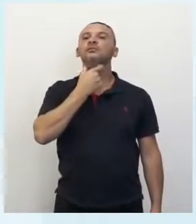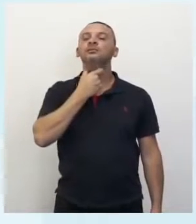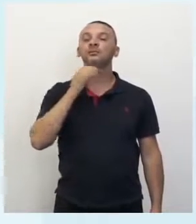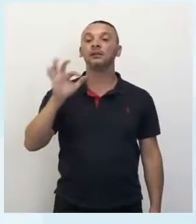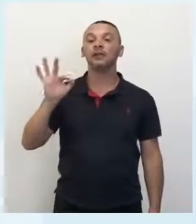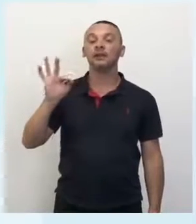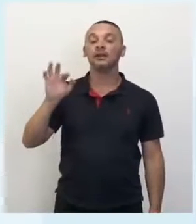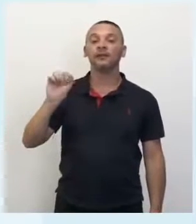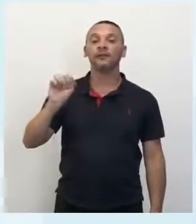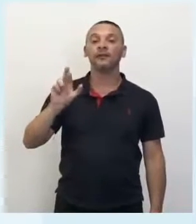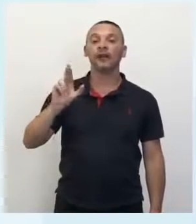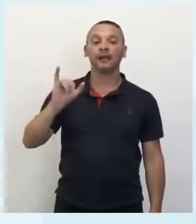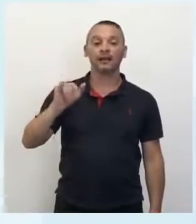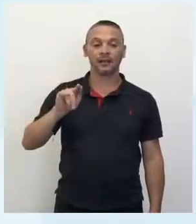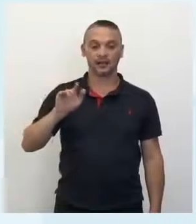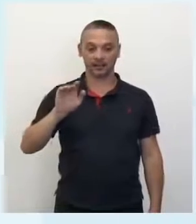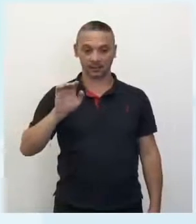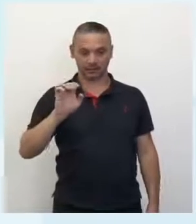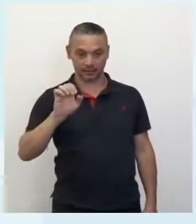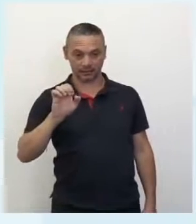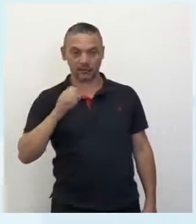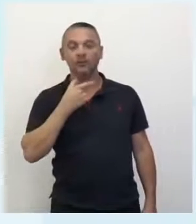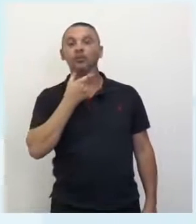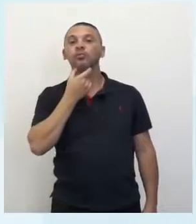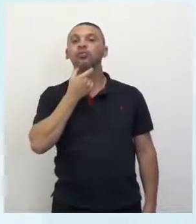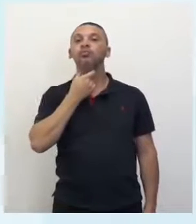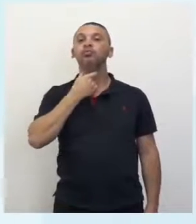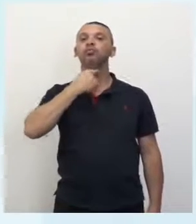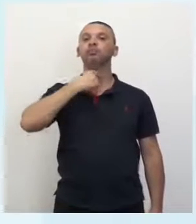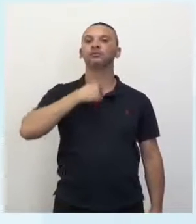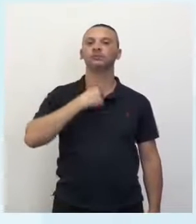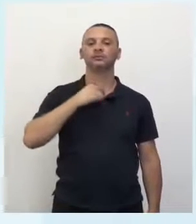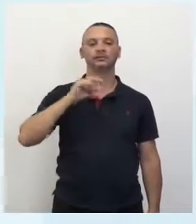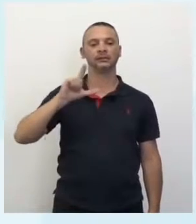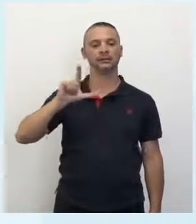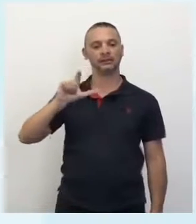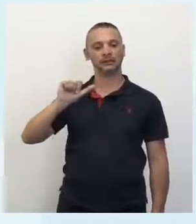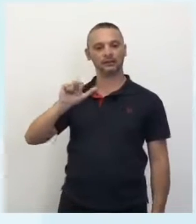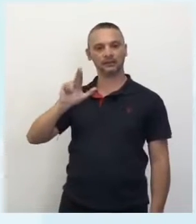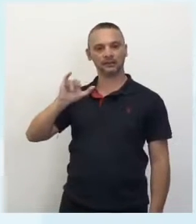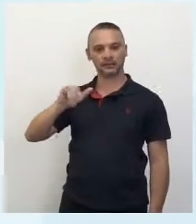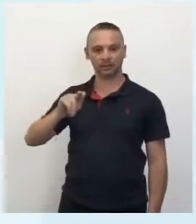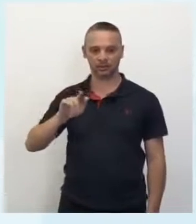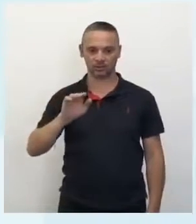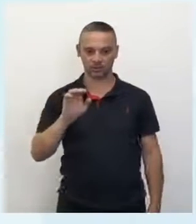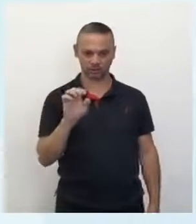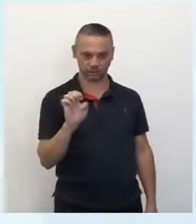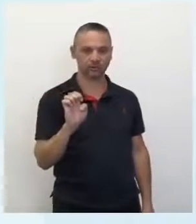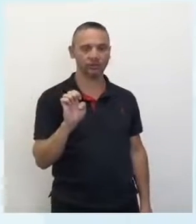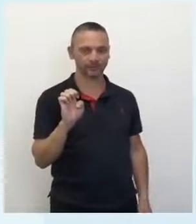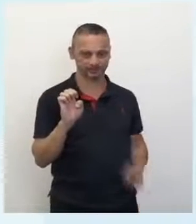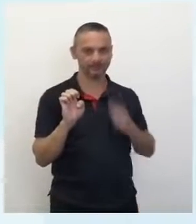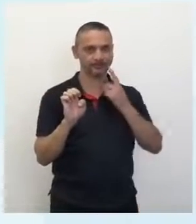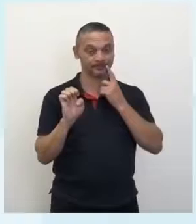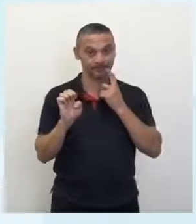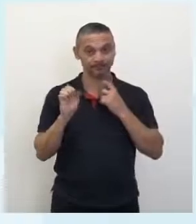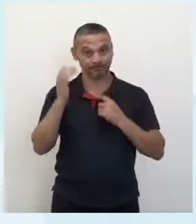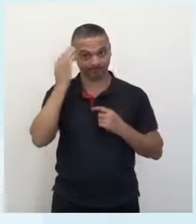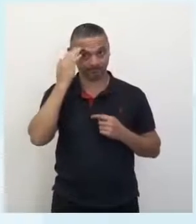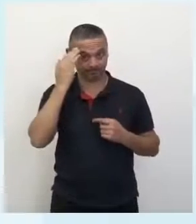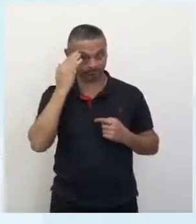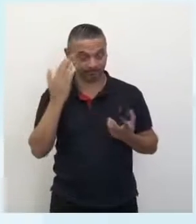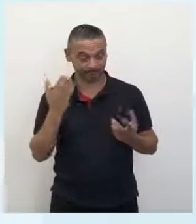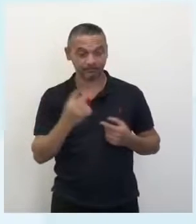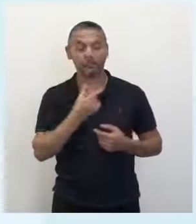pedacinho. Sabe por quê? Depois ele tem que ir para a laringe, ó. Ele não pode continuar aqui, né? Nem a comida pode vir para cá, tá? Senão a gente